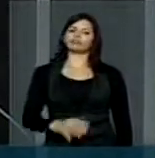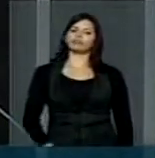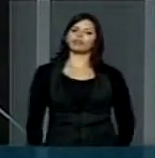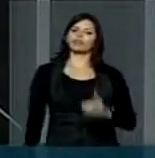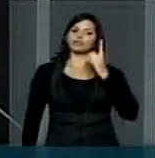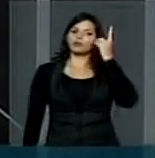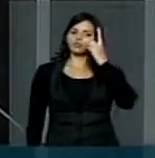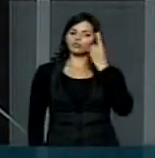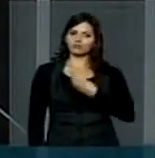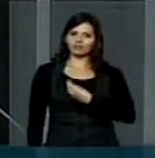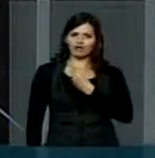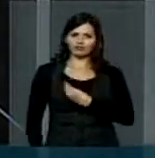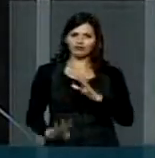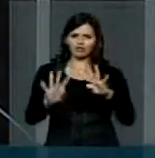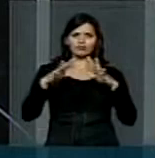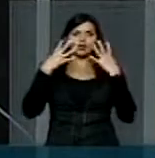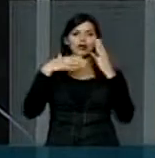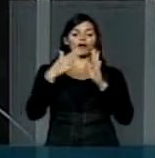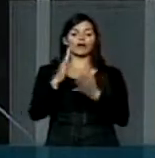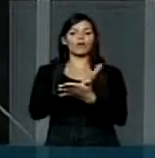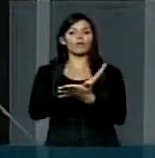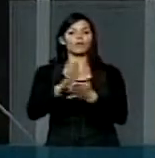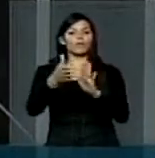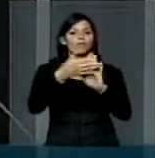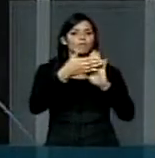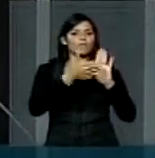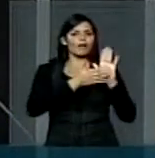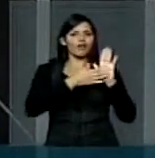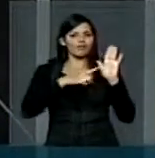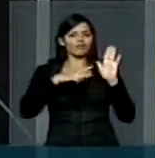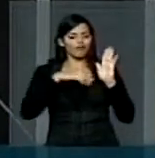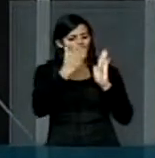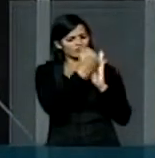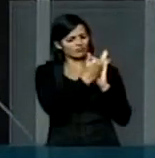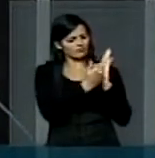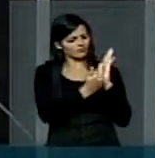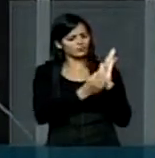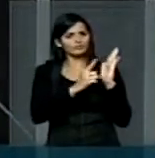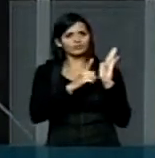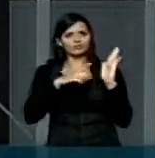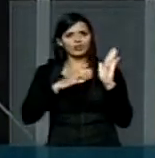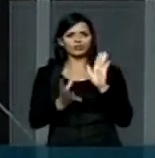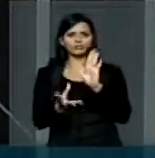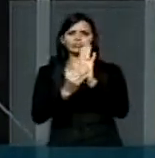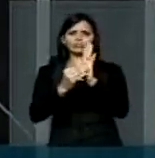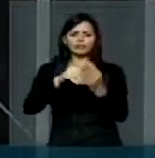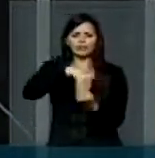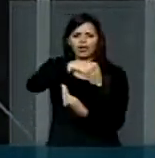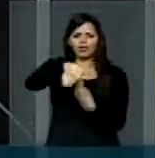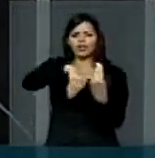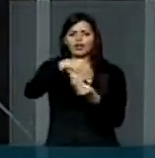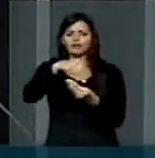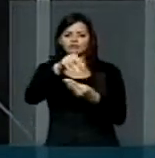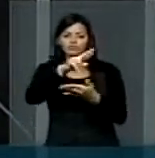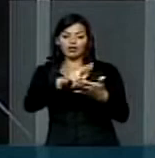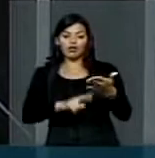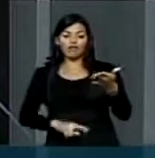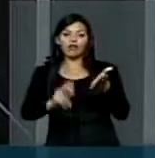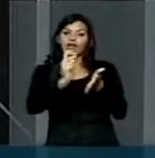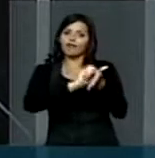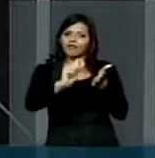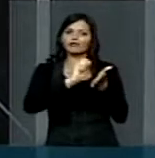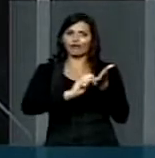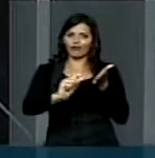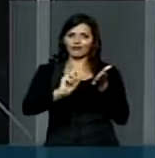parlamentares, para algumas das propostas que estão plantadas no meio deste relatório.